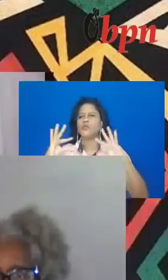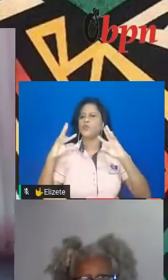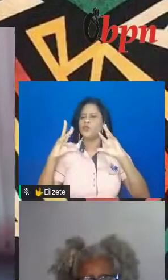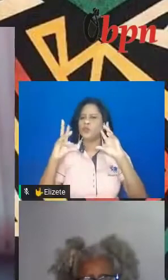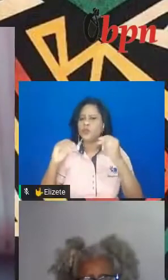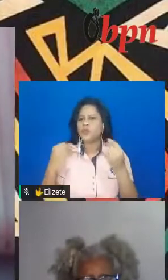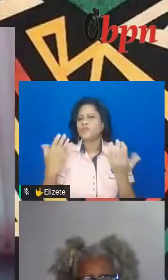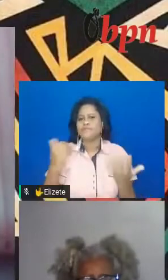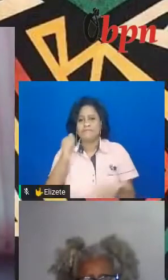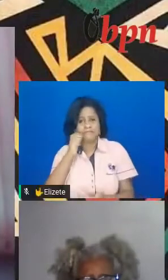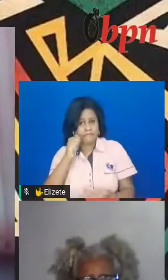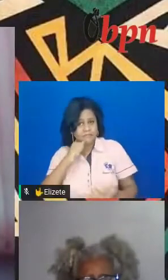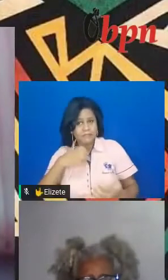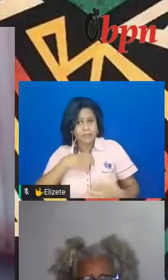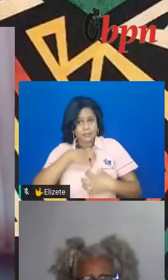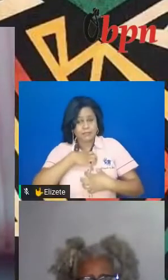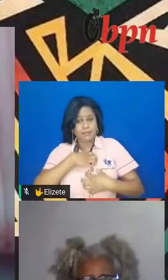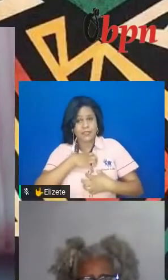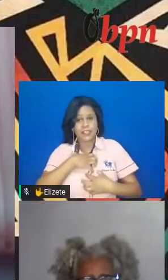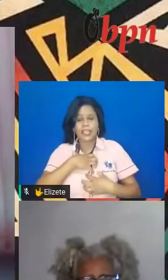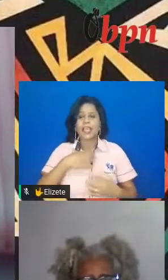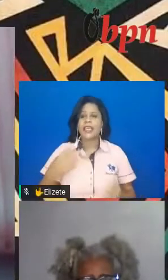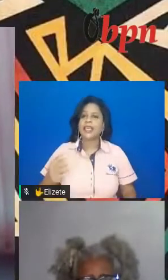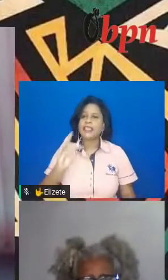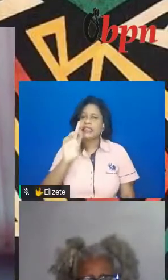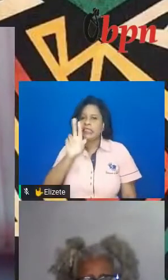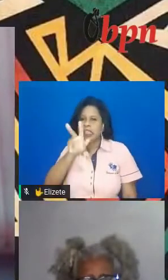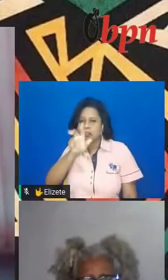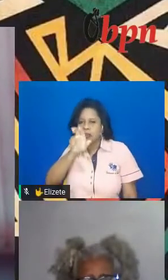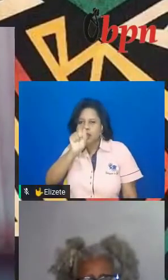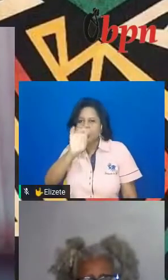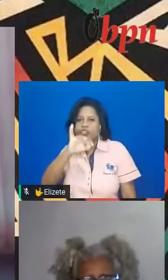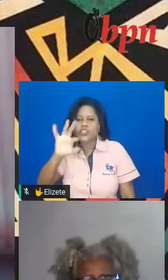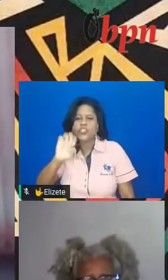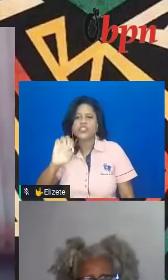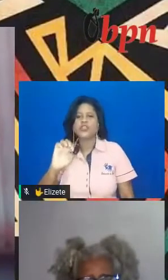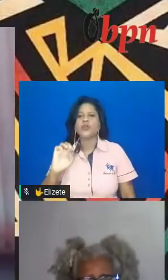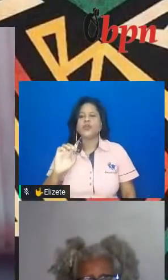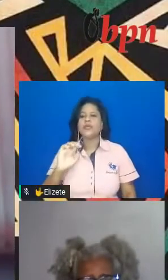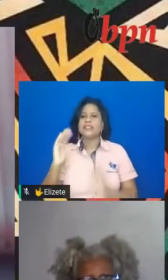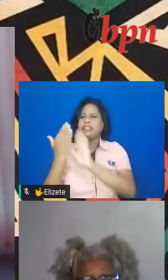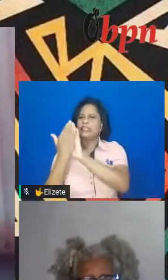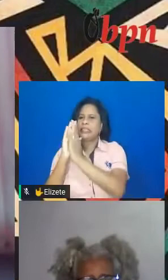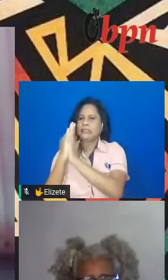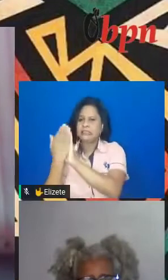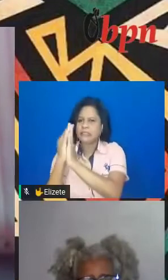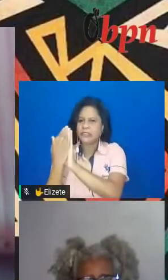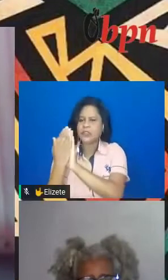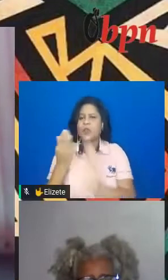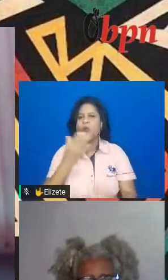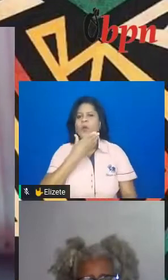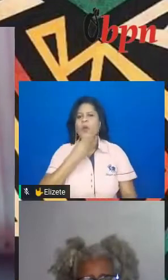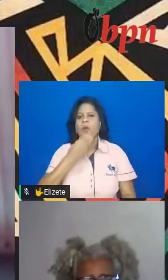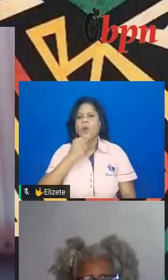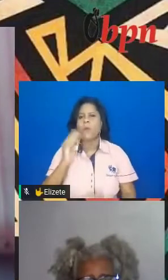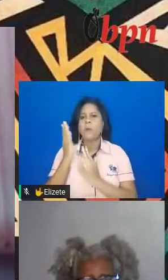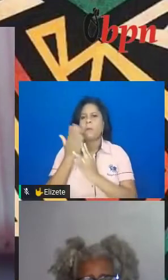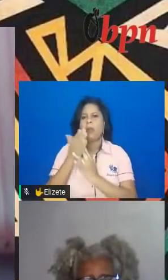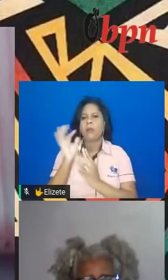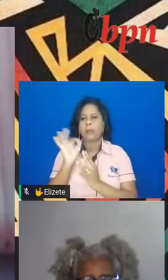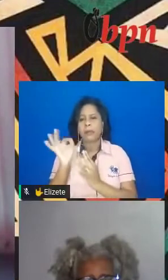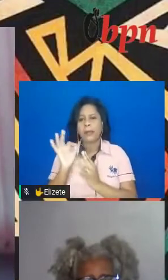Por travestis, transexuais, homens e mulheres, por pessoas não binárias, por pessoas pans